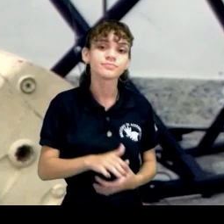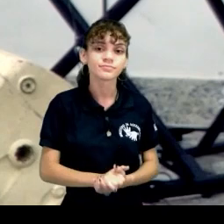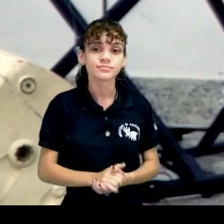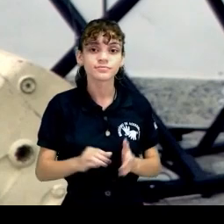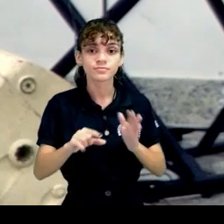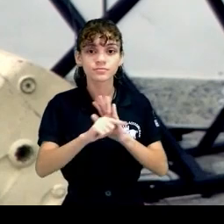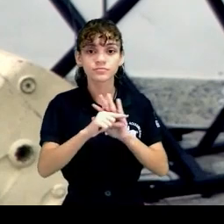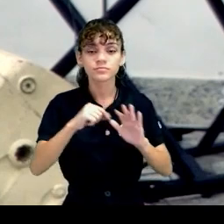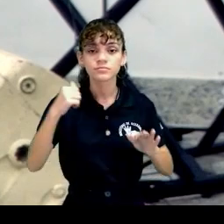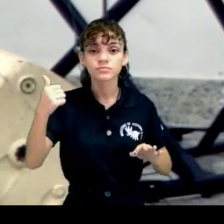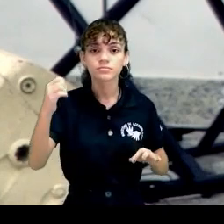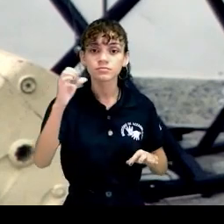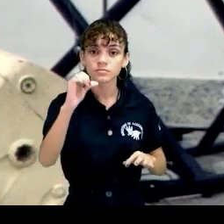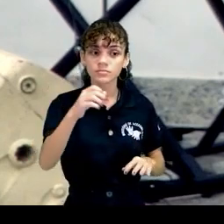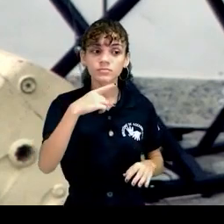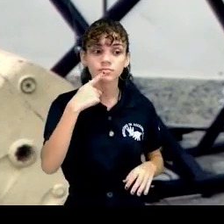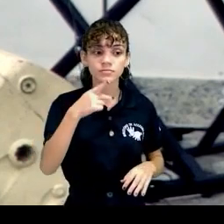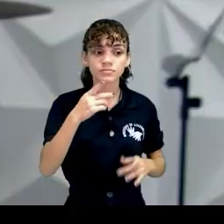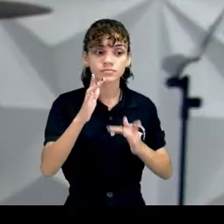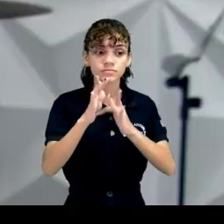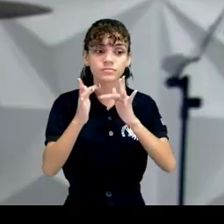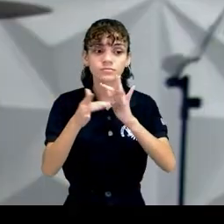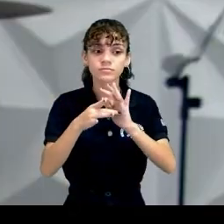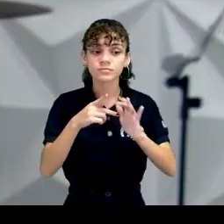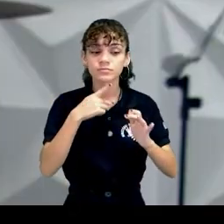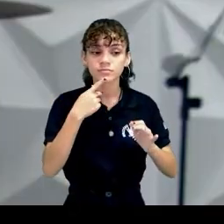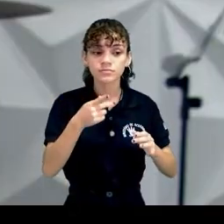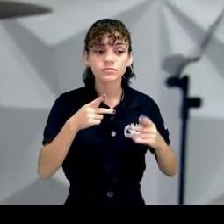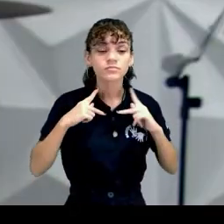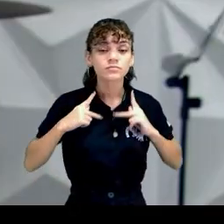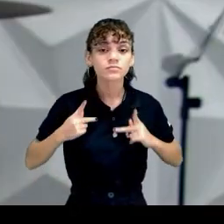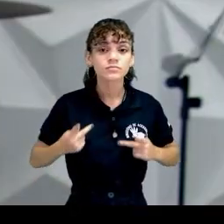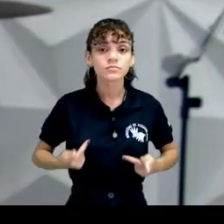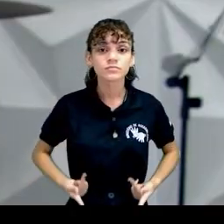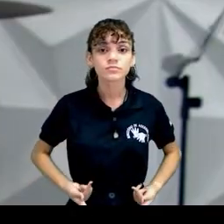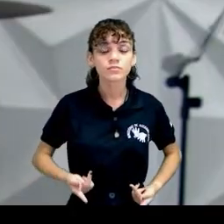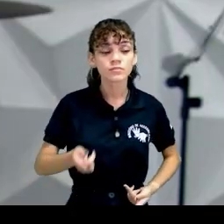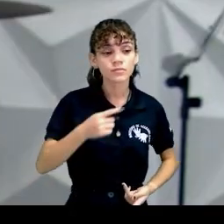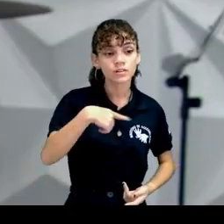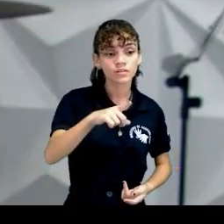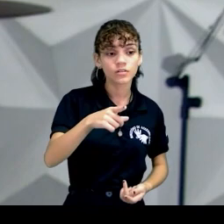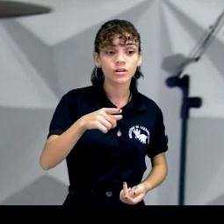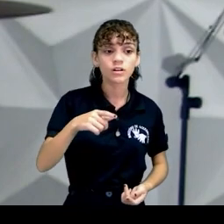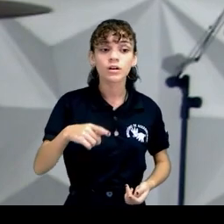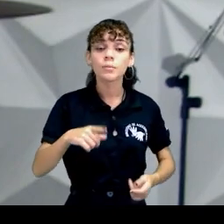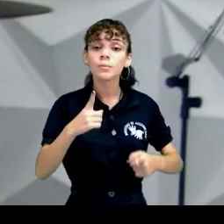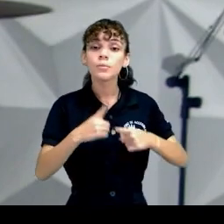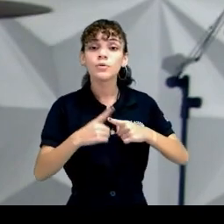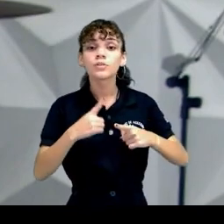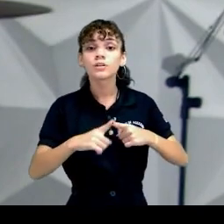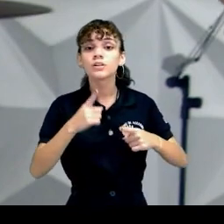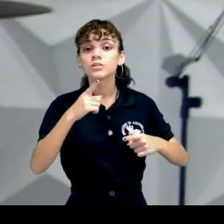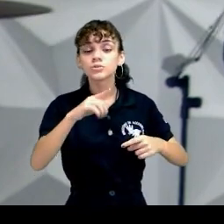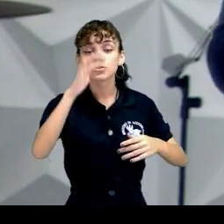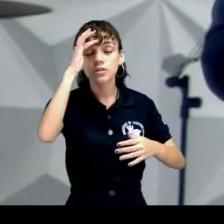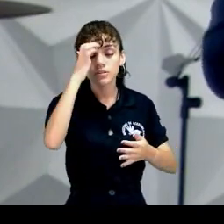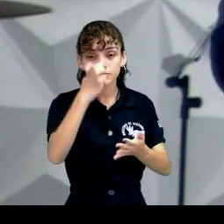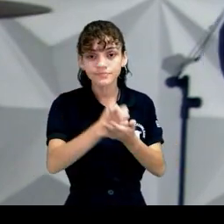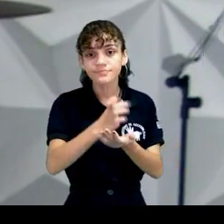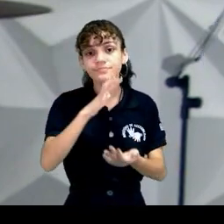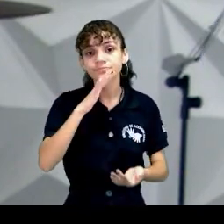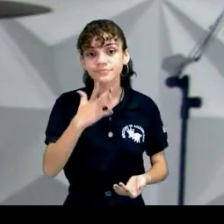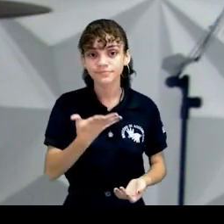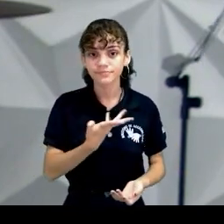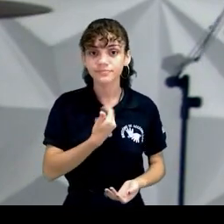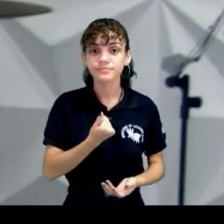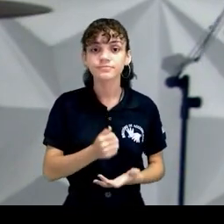fé o salvou. Tá? É muito interessante que a palavra salvar e curar no grego, ela é a mesma. Muitas vezes a gente traduz